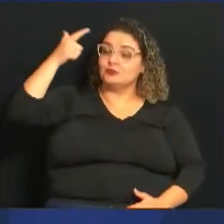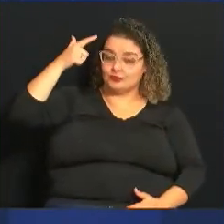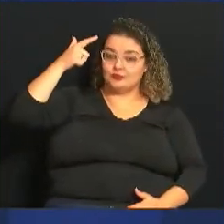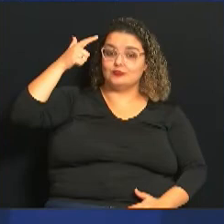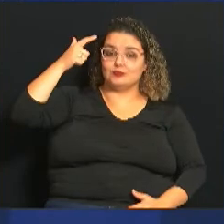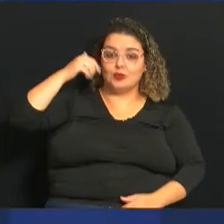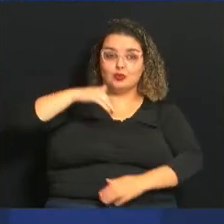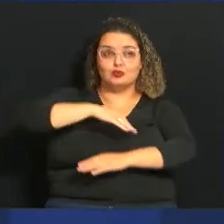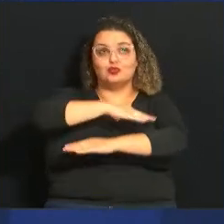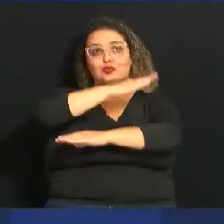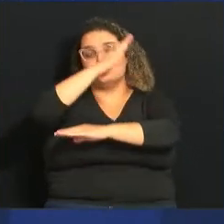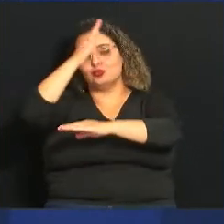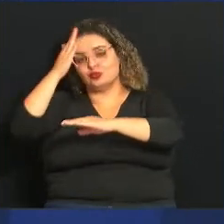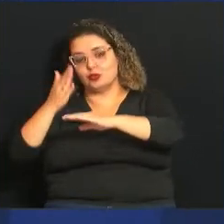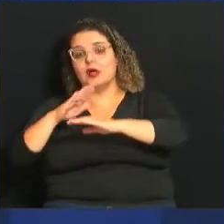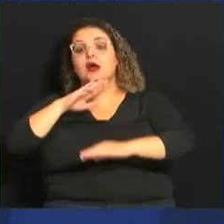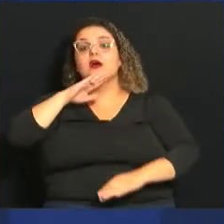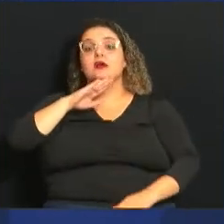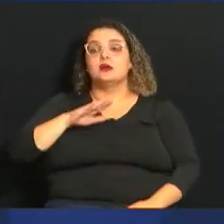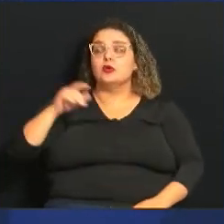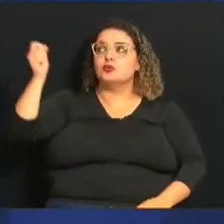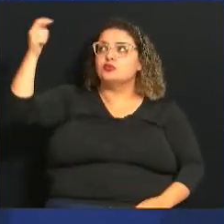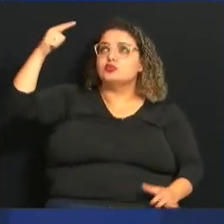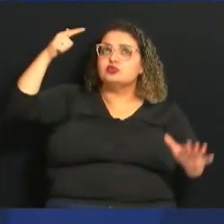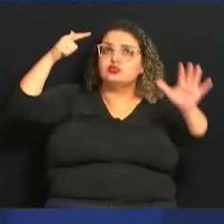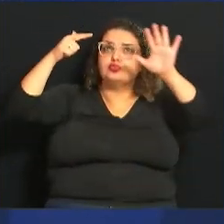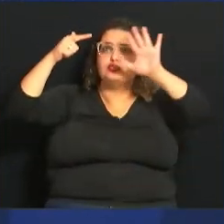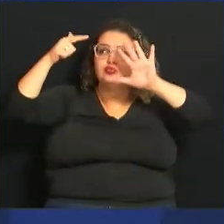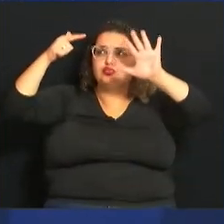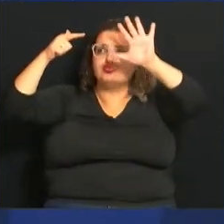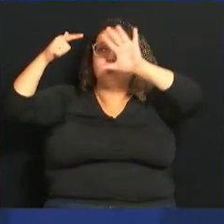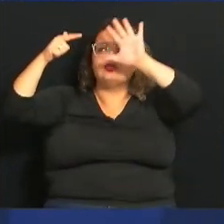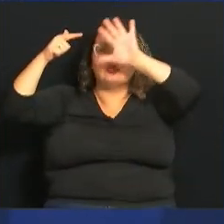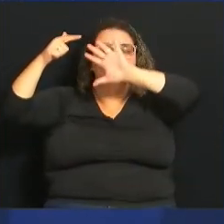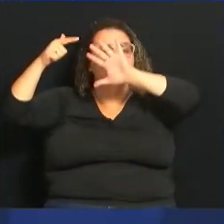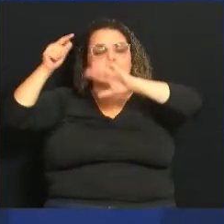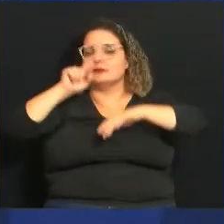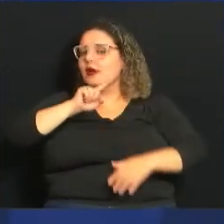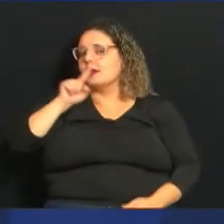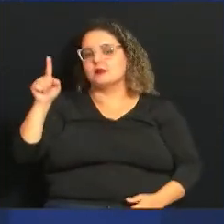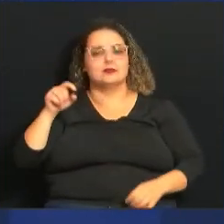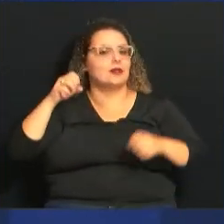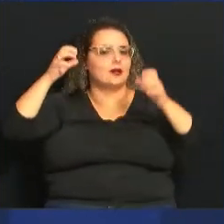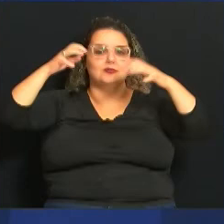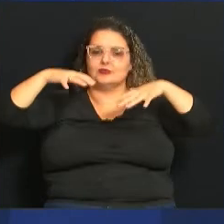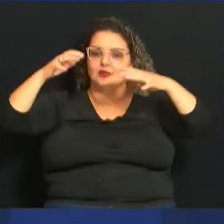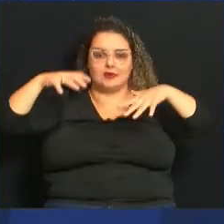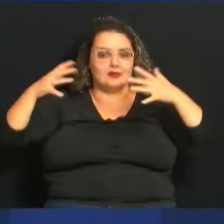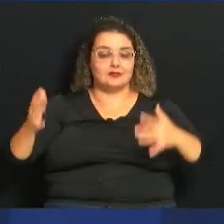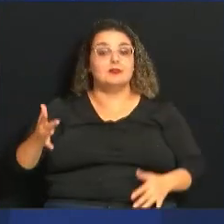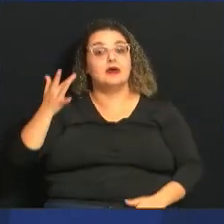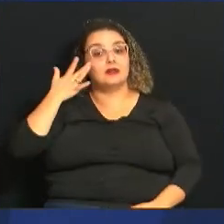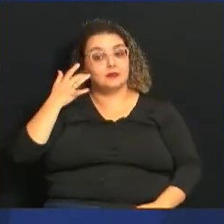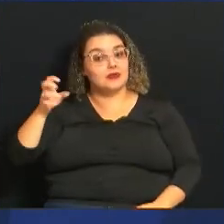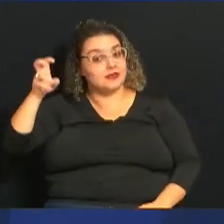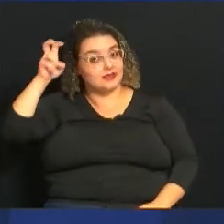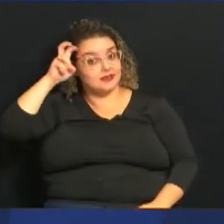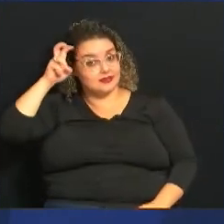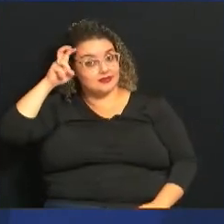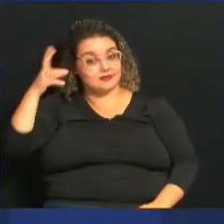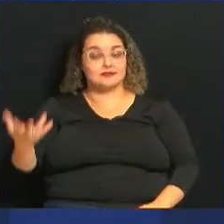todo o dia, à tarde a nebulosidade aumenta, mas não tem previsão de chuva. Para amanhã, quinta-feira,